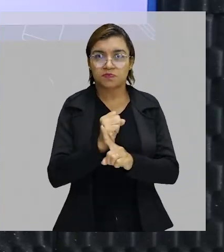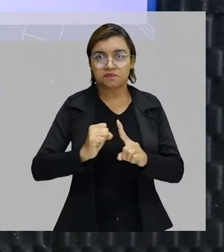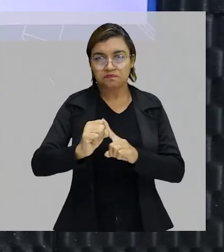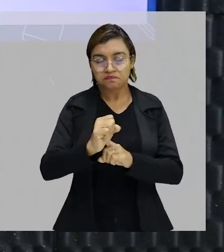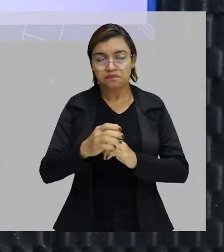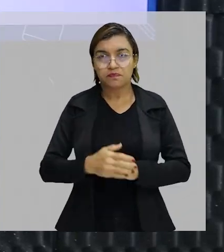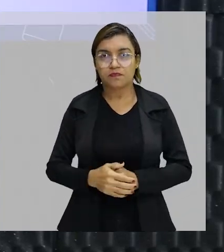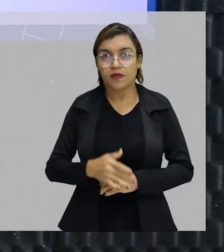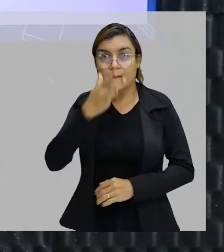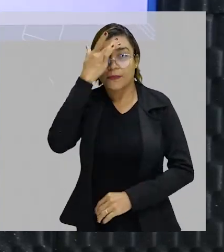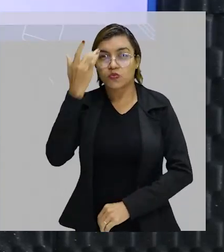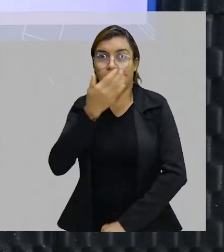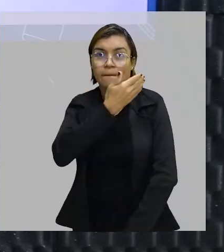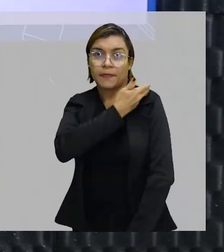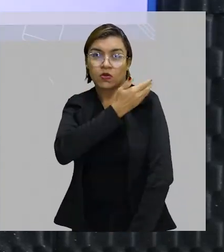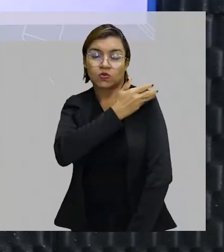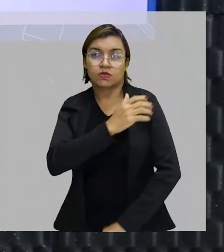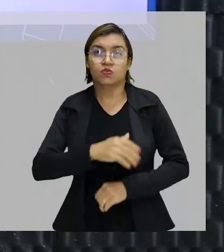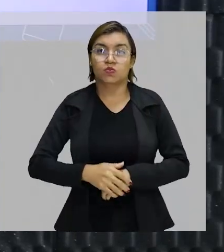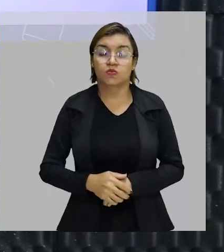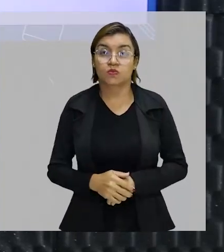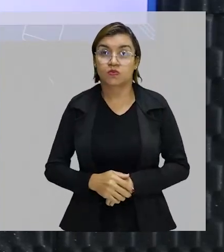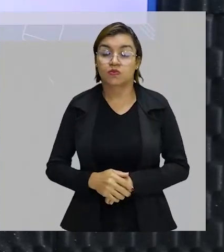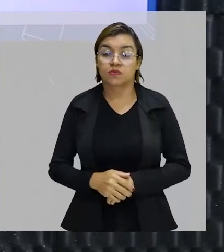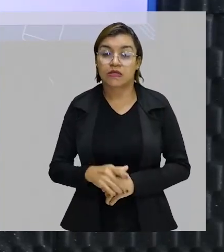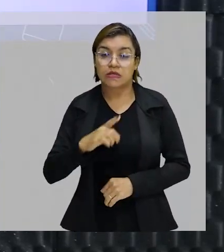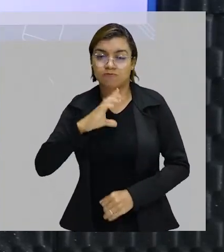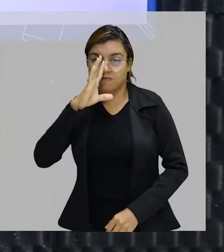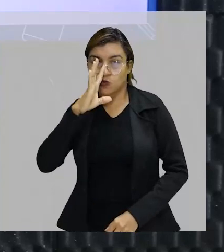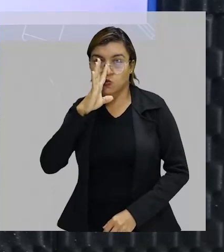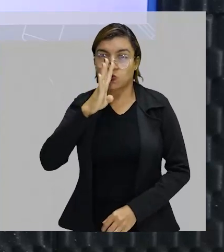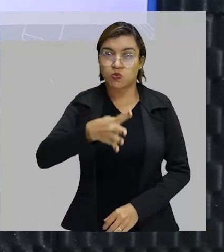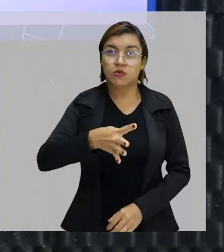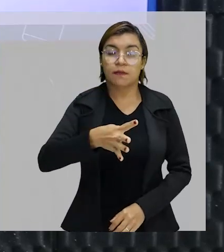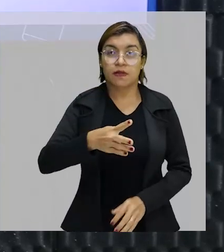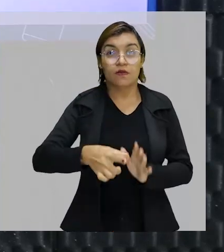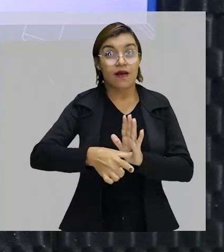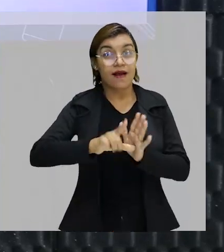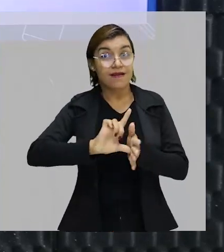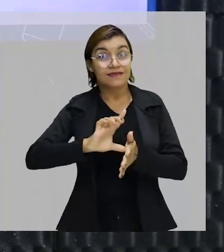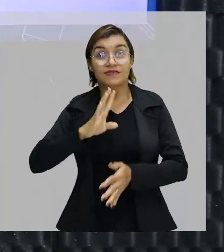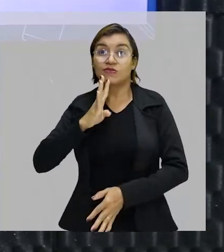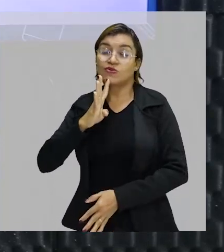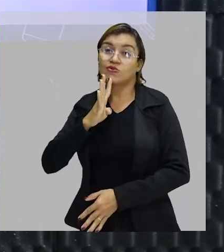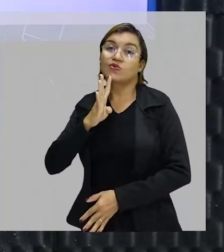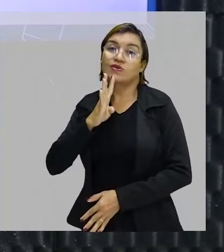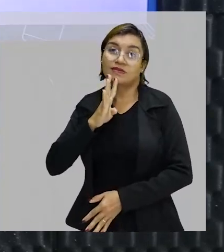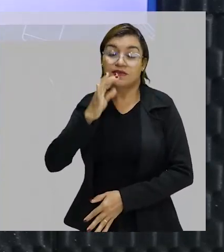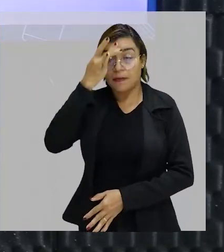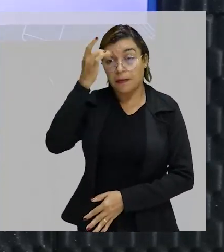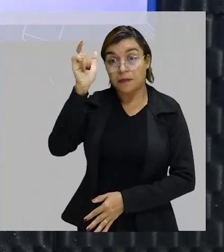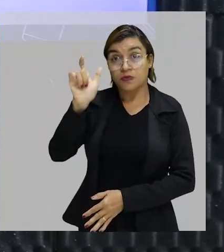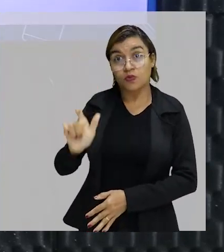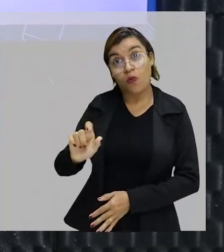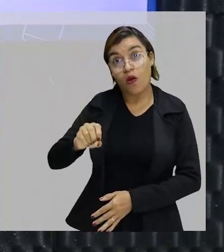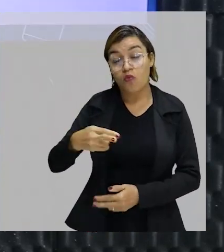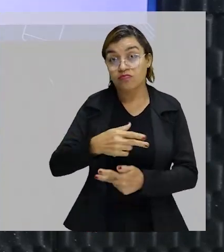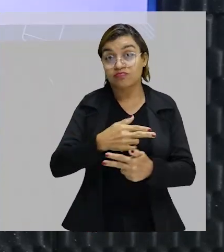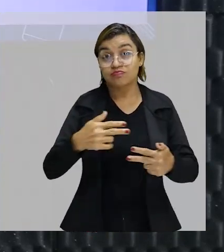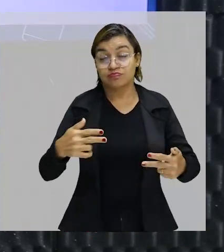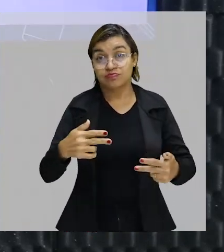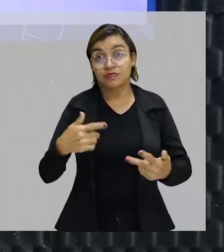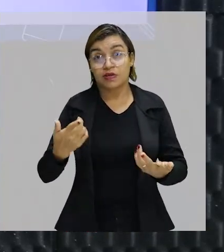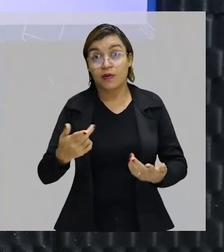pessoa preconceituosa é aquela que emite um julgamento antes de conhecer algo ou alguém. Por isso que ela